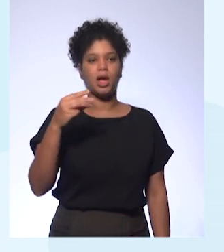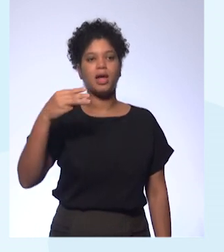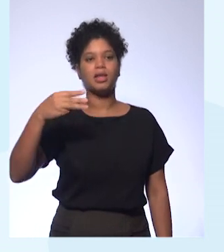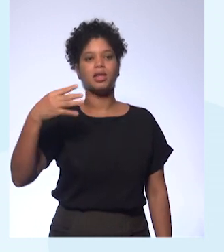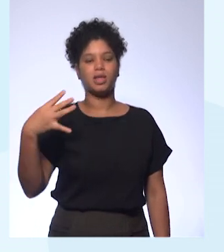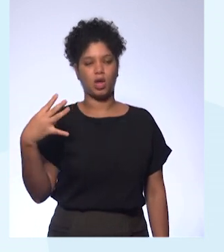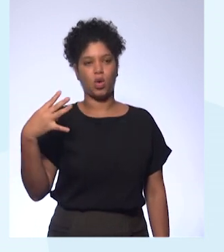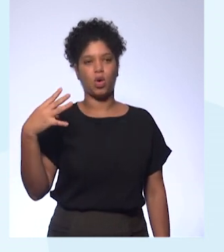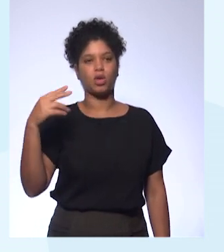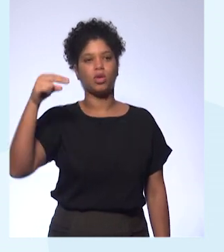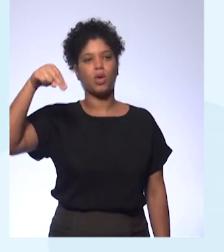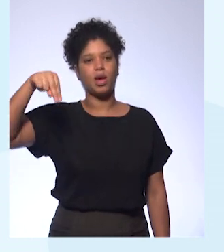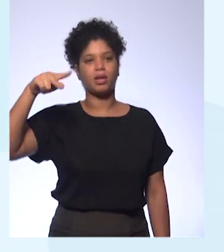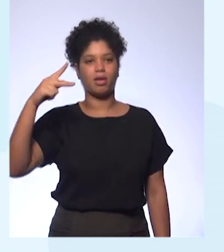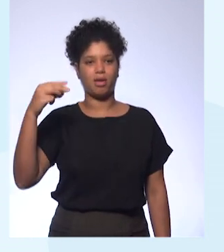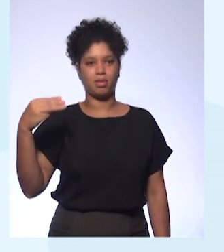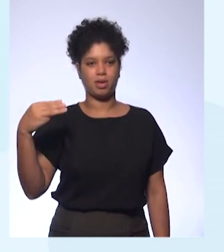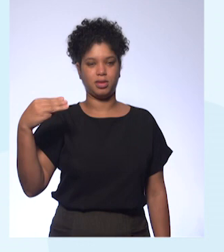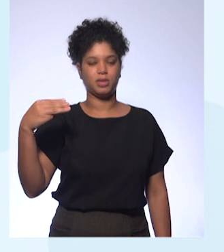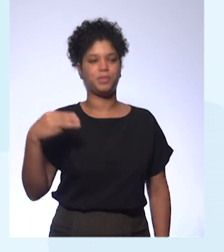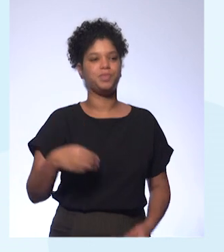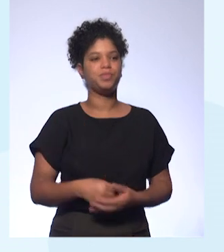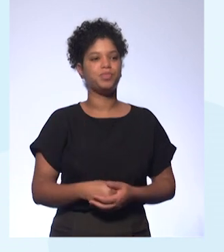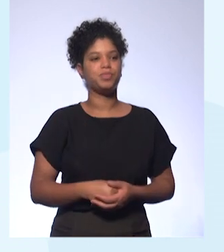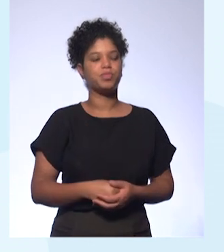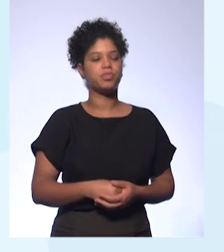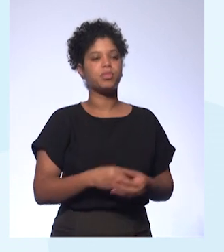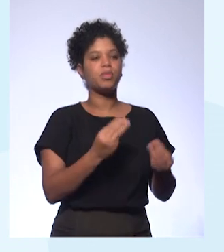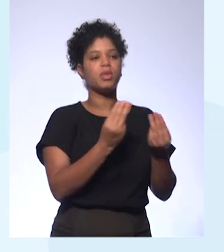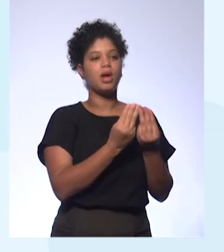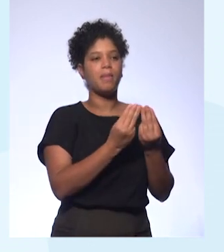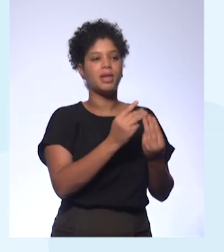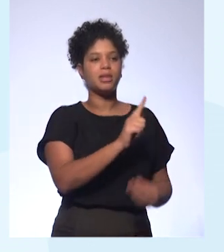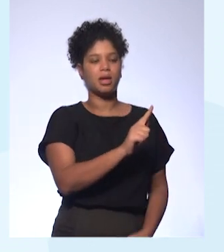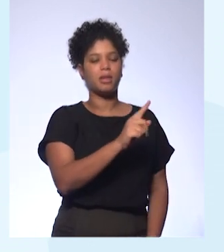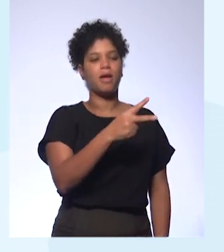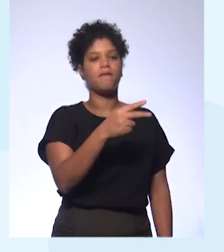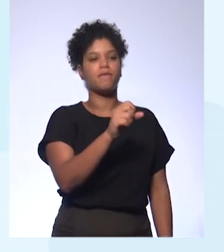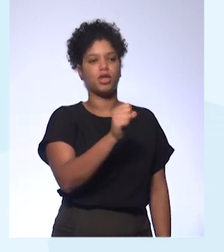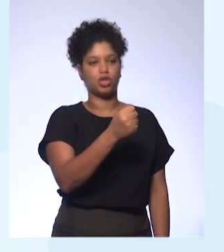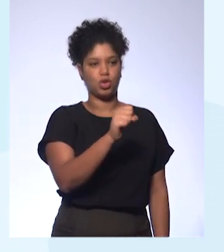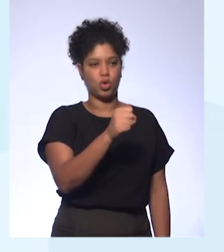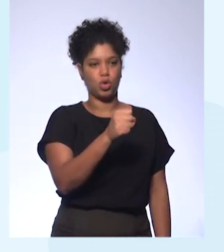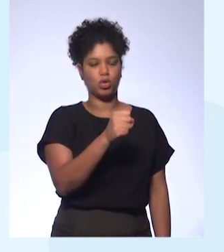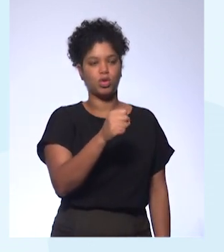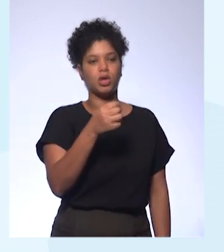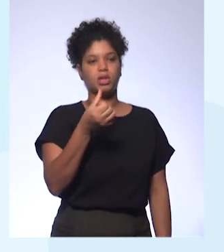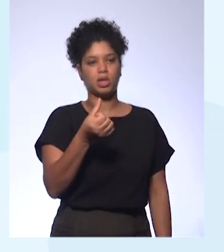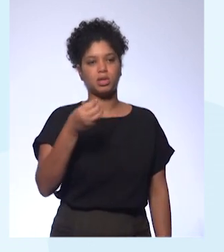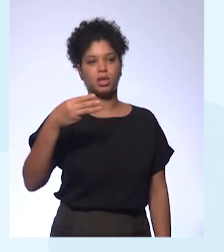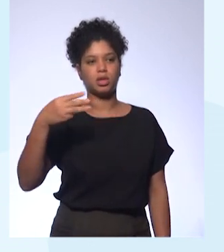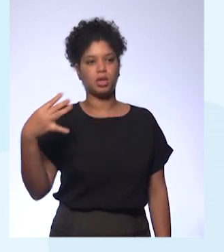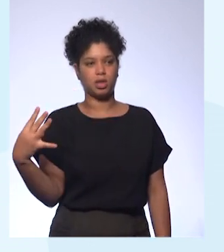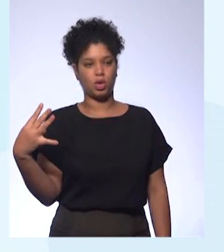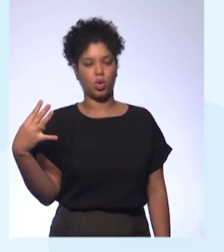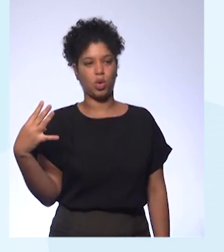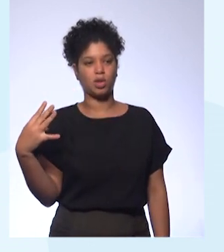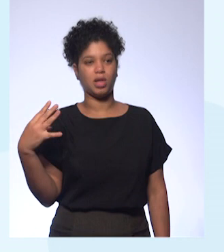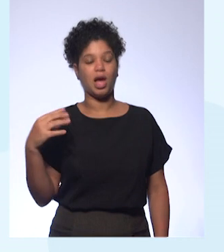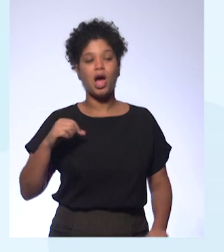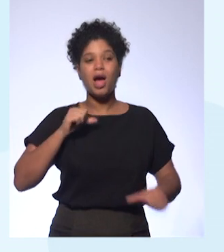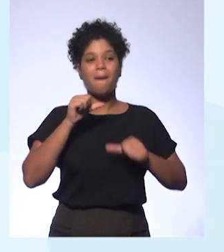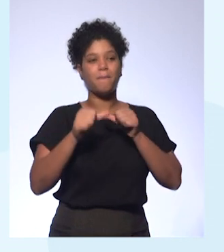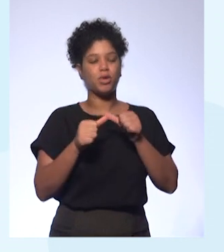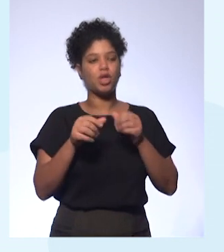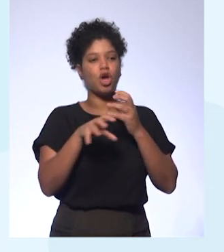da molécula de amônia. A massa em gramas 28, 6 e 34, transformando, né,